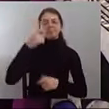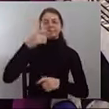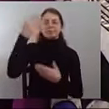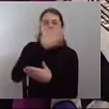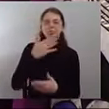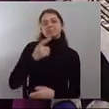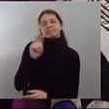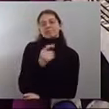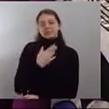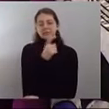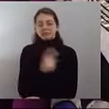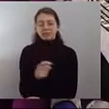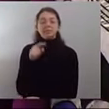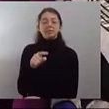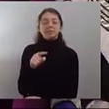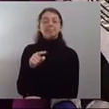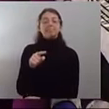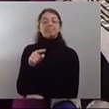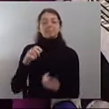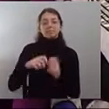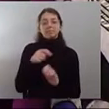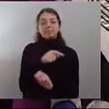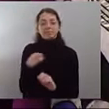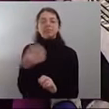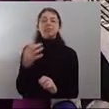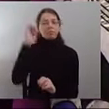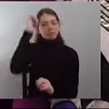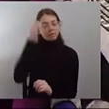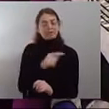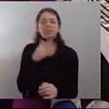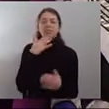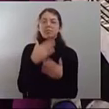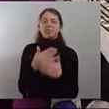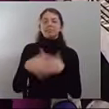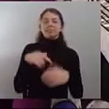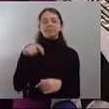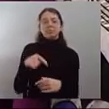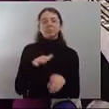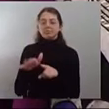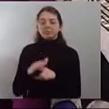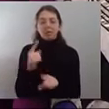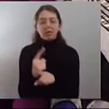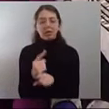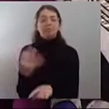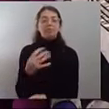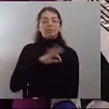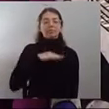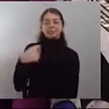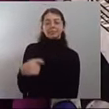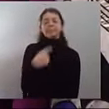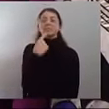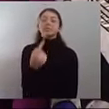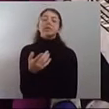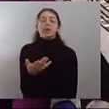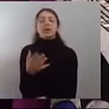sentem nas vidas de muitos de nós. Ao contrário do que alguns dos deputados desta maioria e o próprio Presidente da Câmara tentaram fazer passar ao longo desta